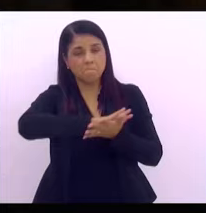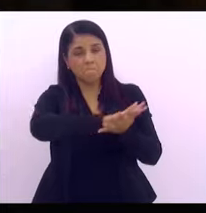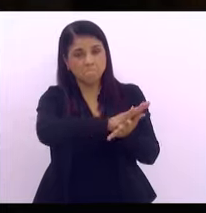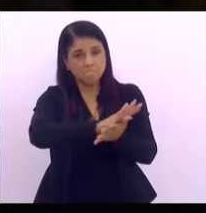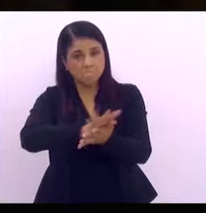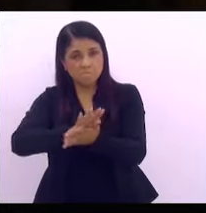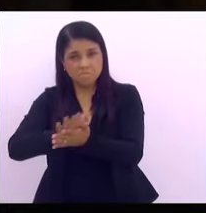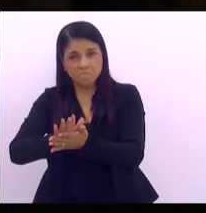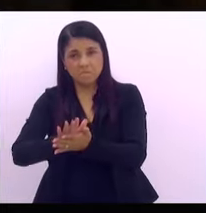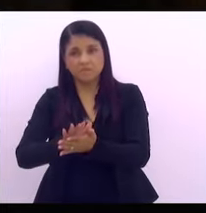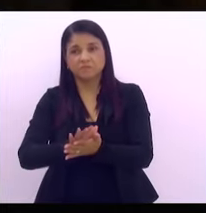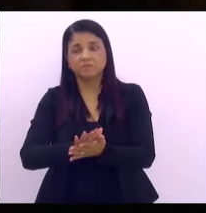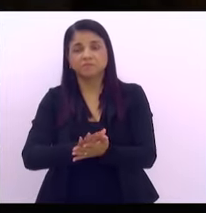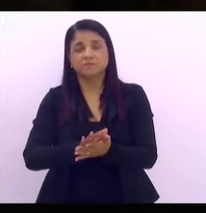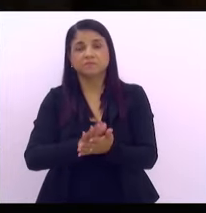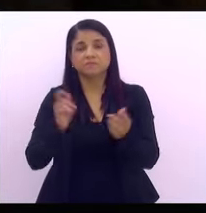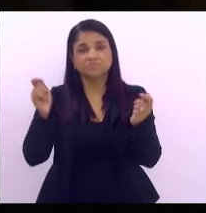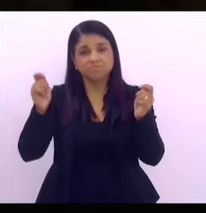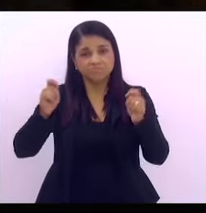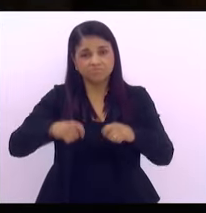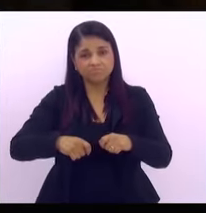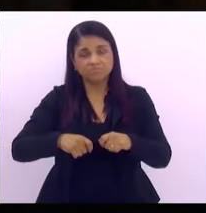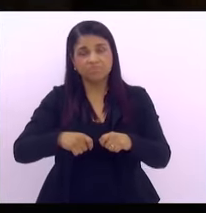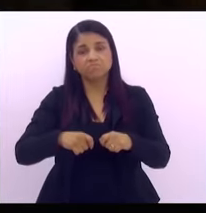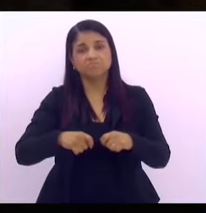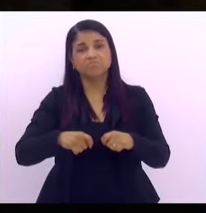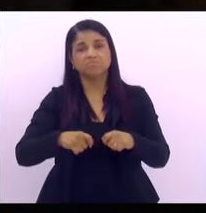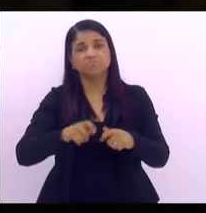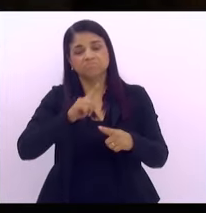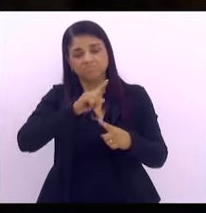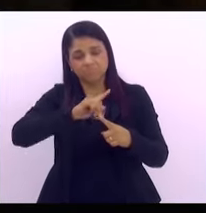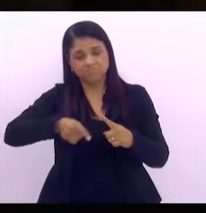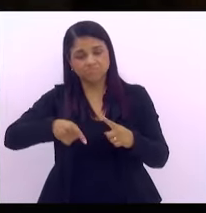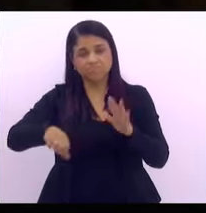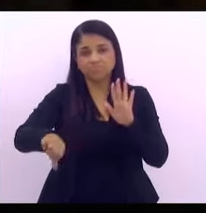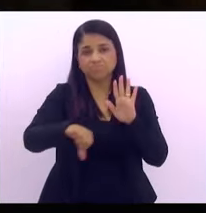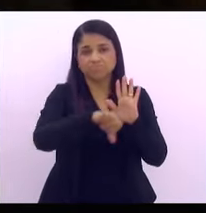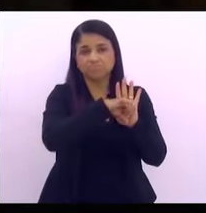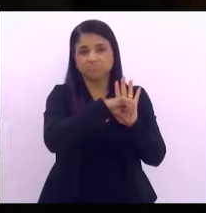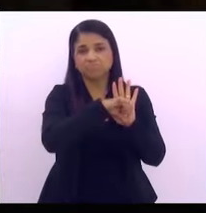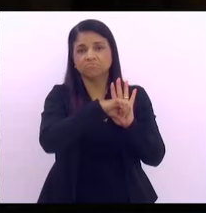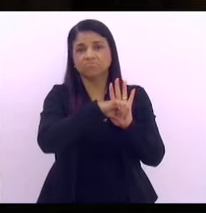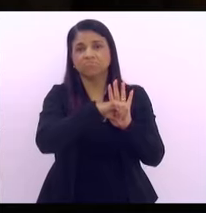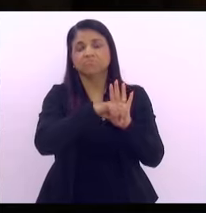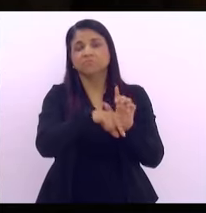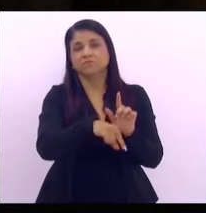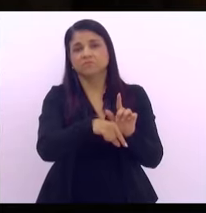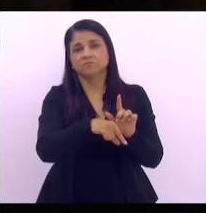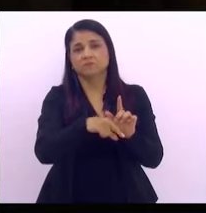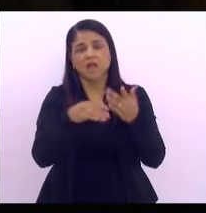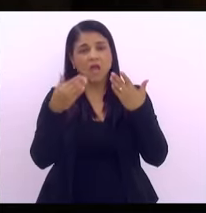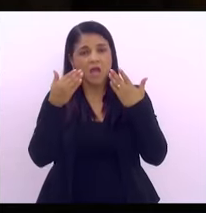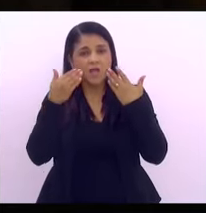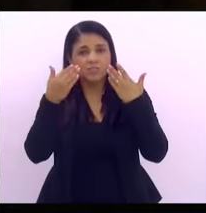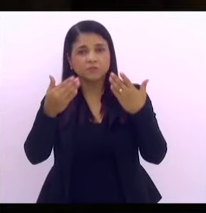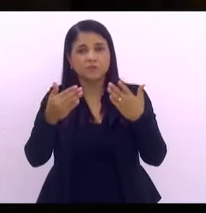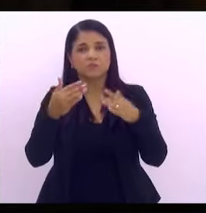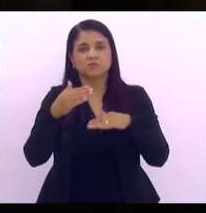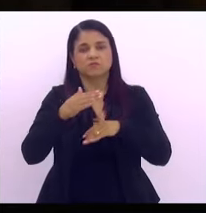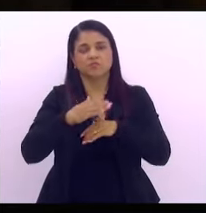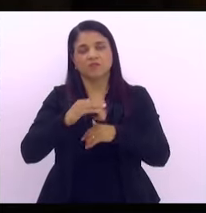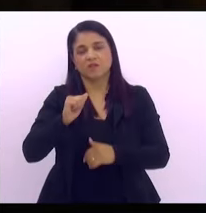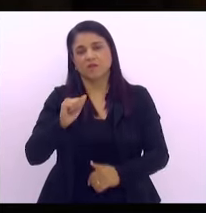um dispositivo capaz de inviabilizar, de criminalizar a nossa expressão de afetividade.